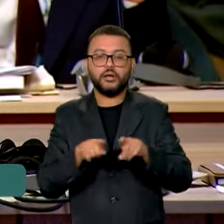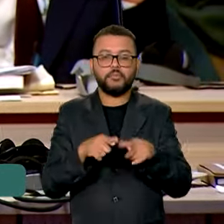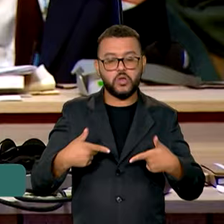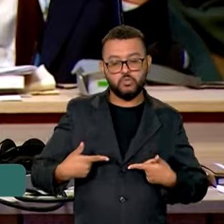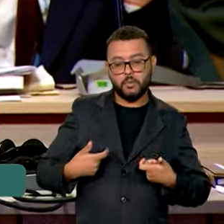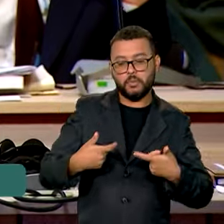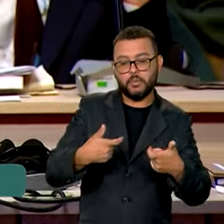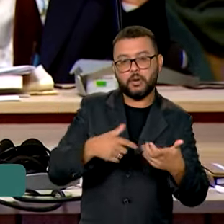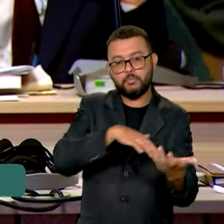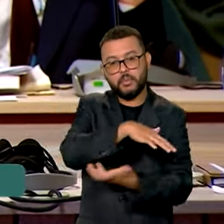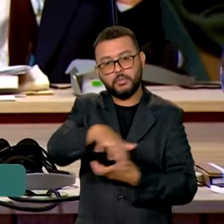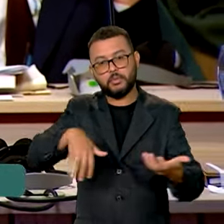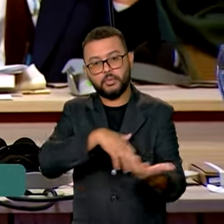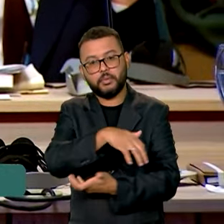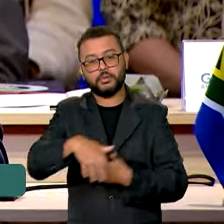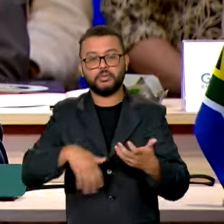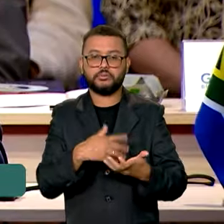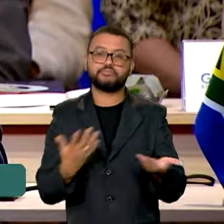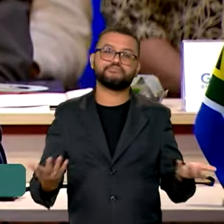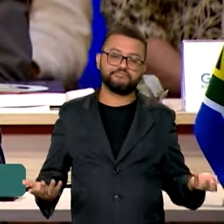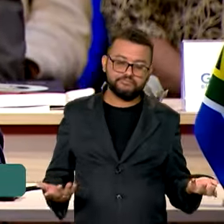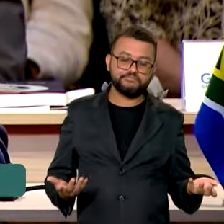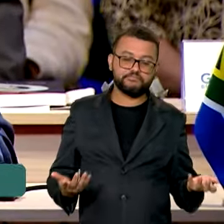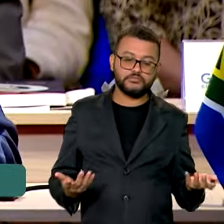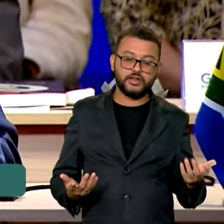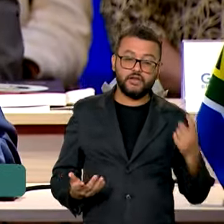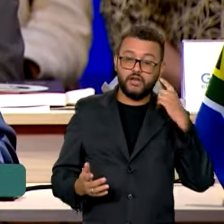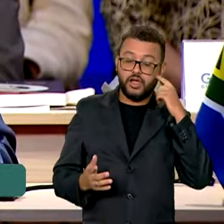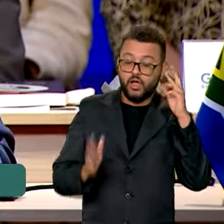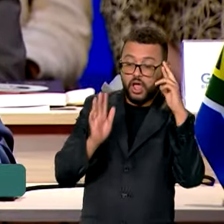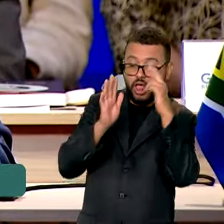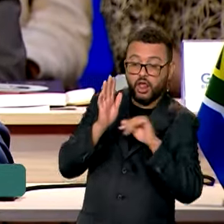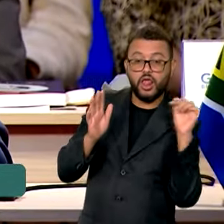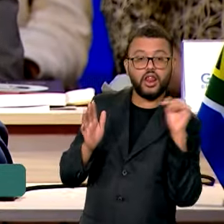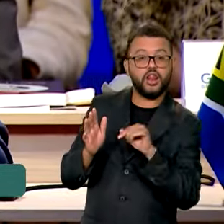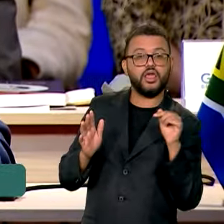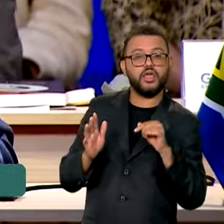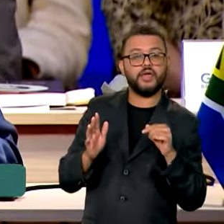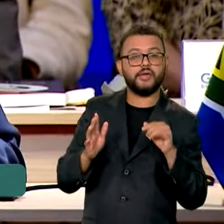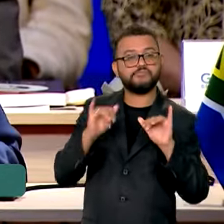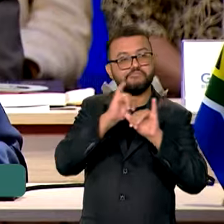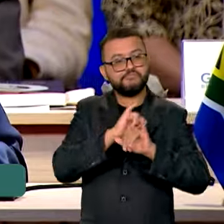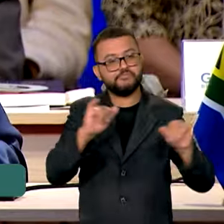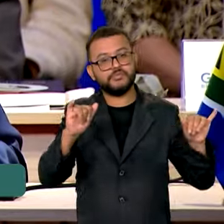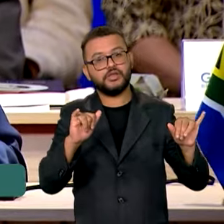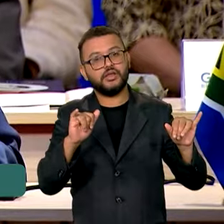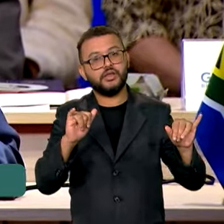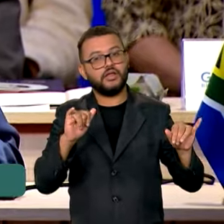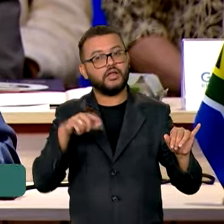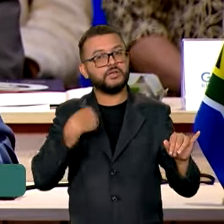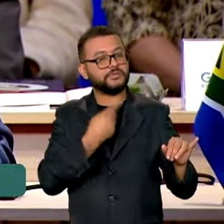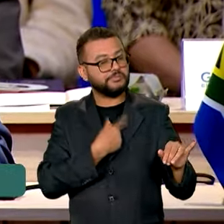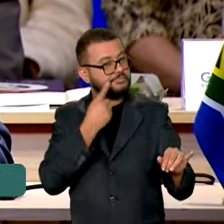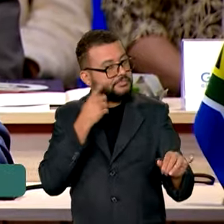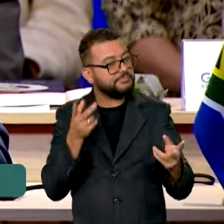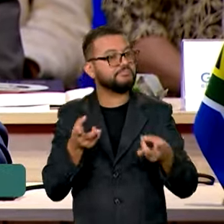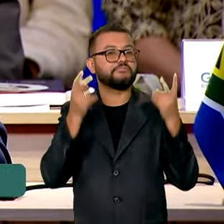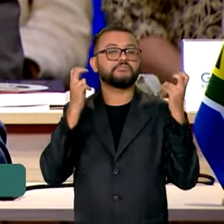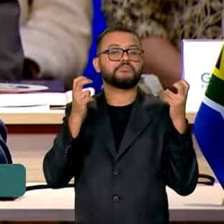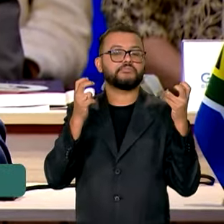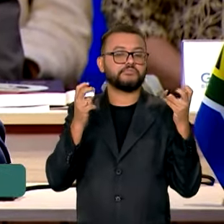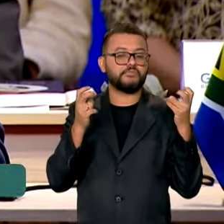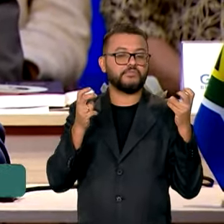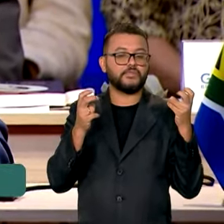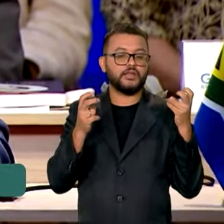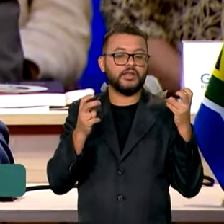nas suas diversas manifestações. O relatório traz uma mensagem de desalento. Mesmo